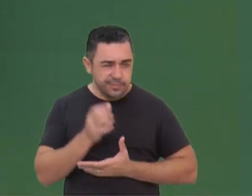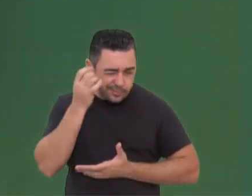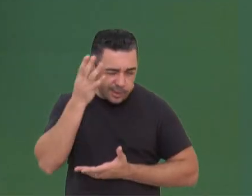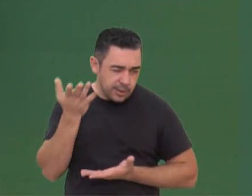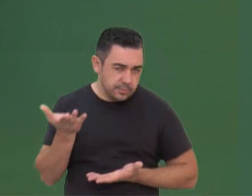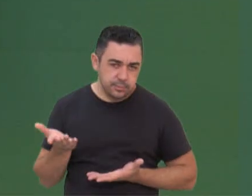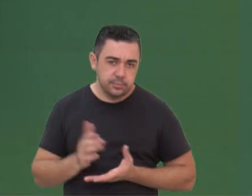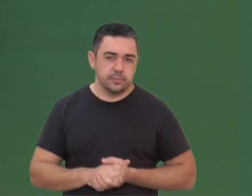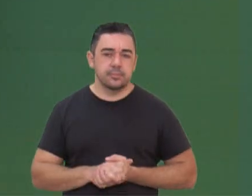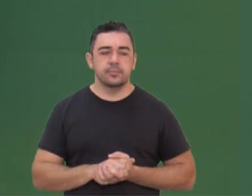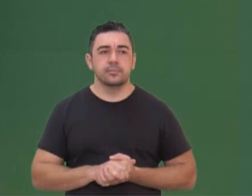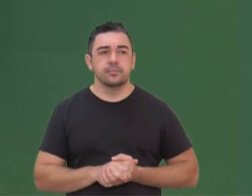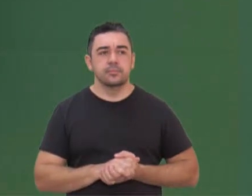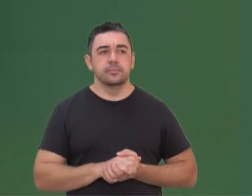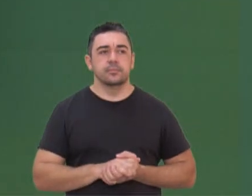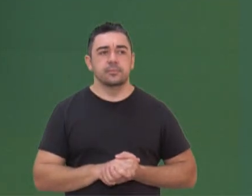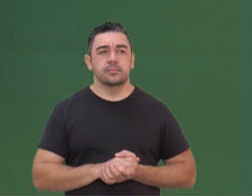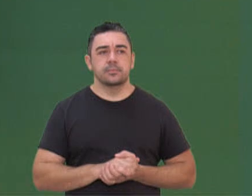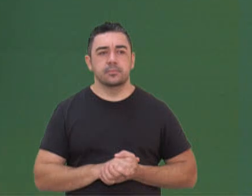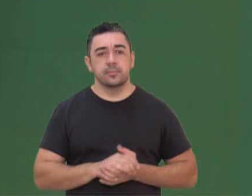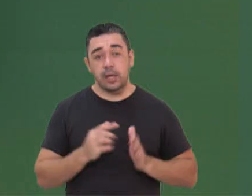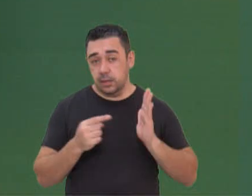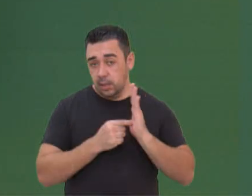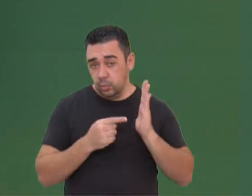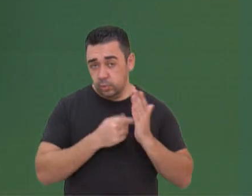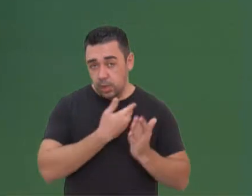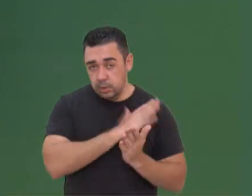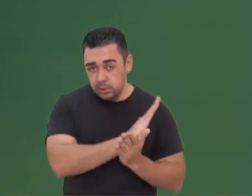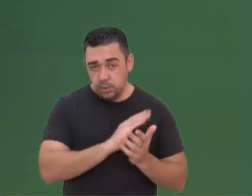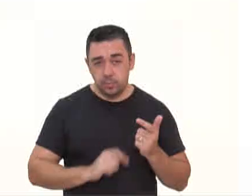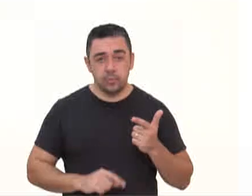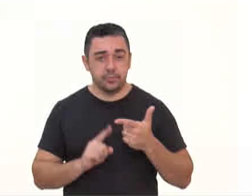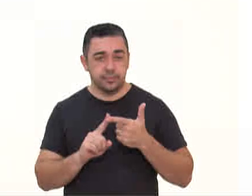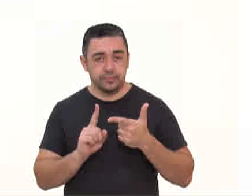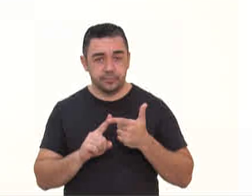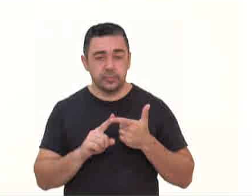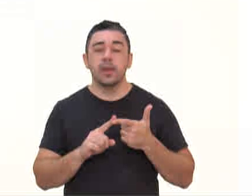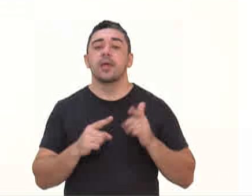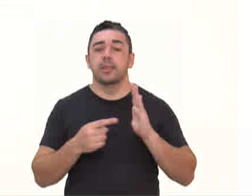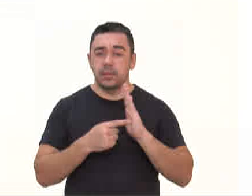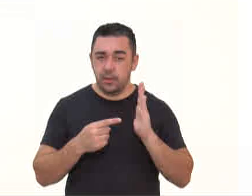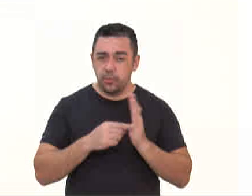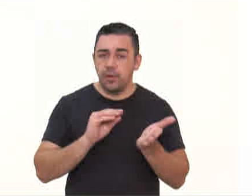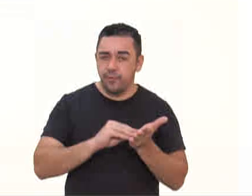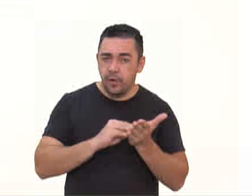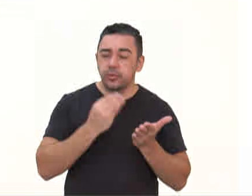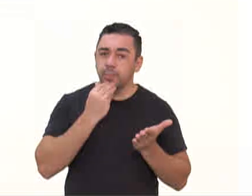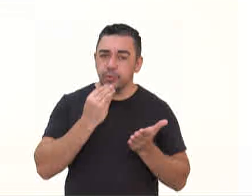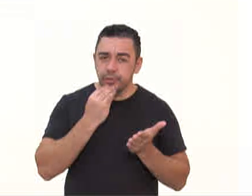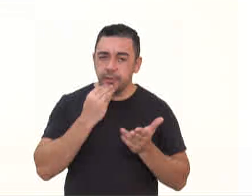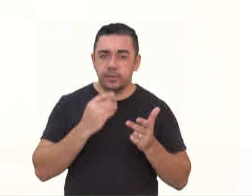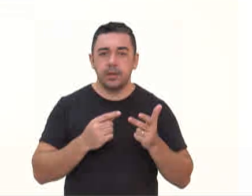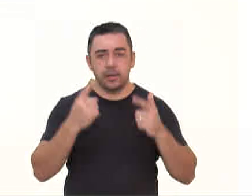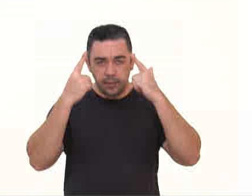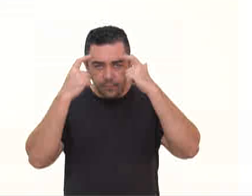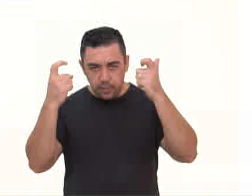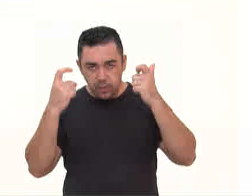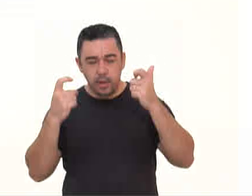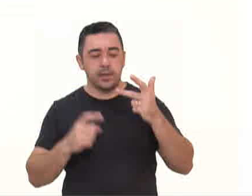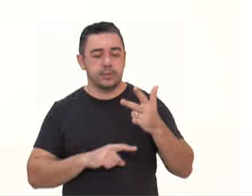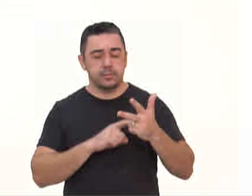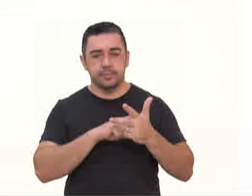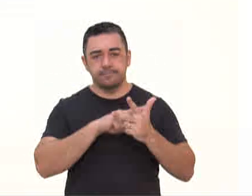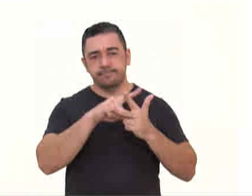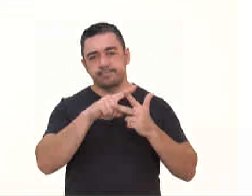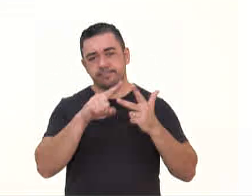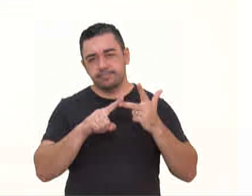tarefa. Então, denúncia do racismo, denúncia da falta de oportunidades e da violência sofrida, essas